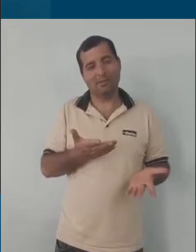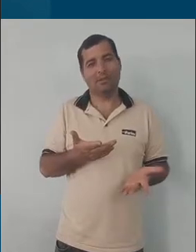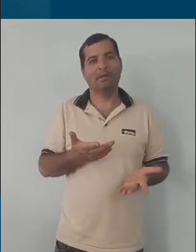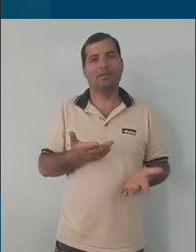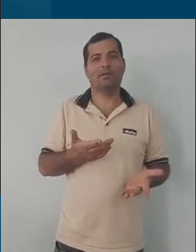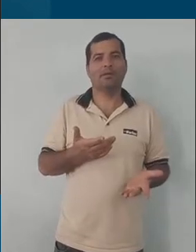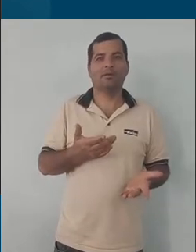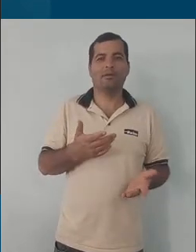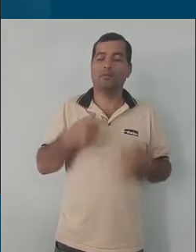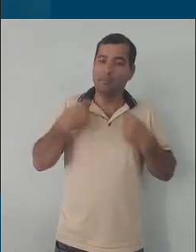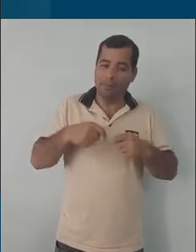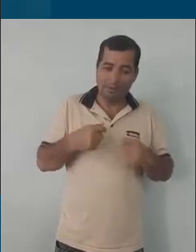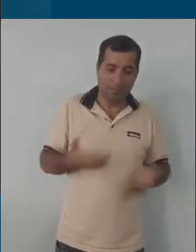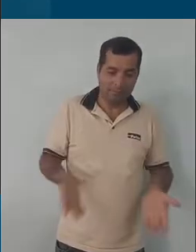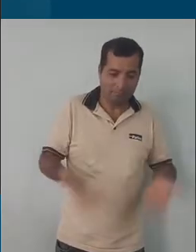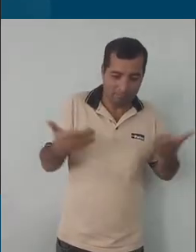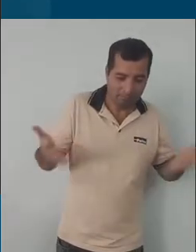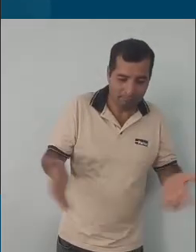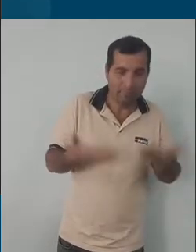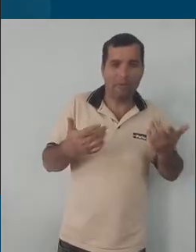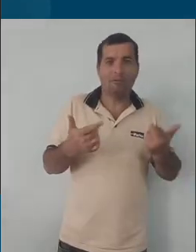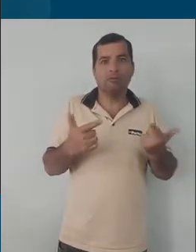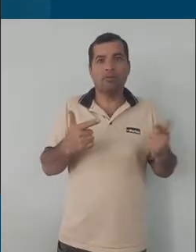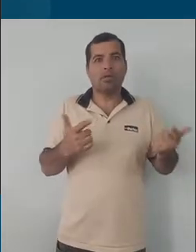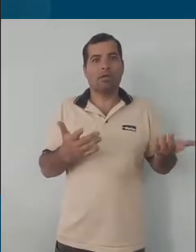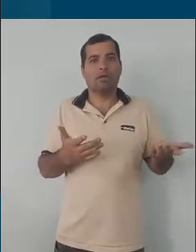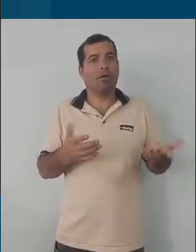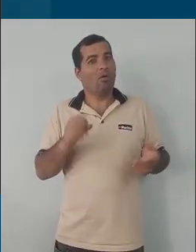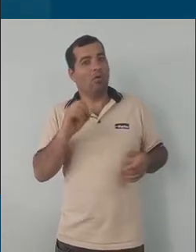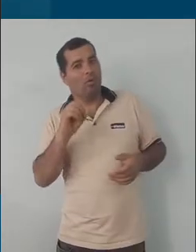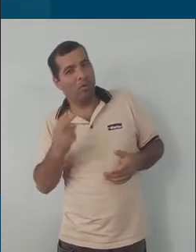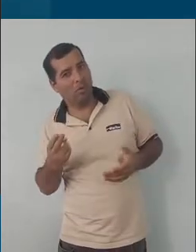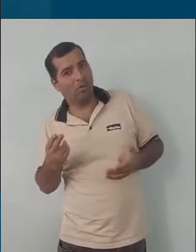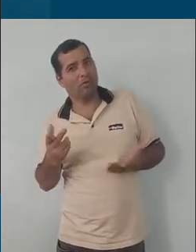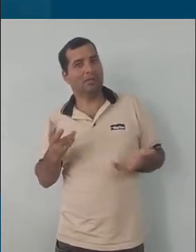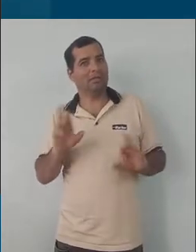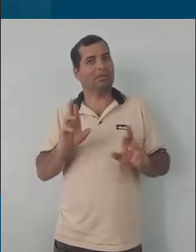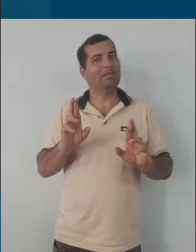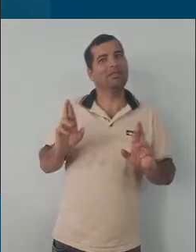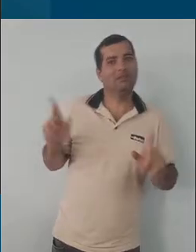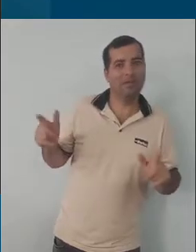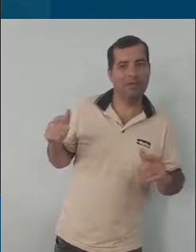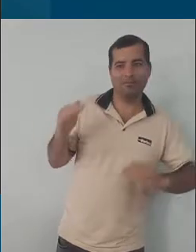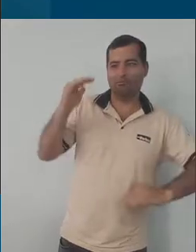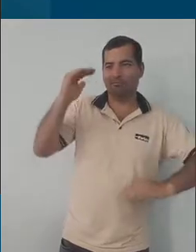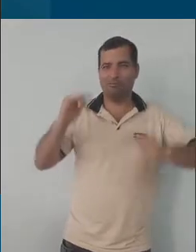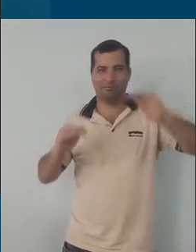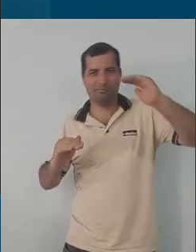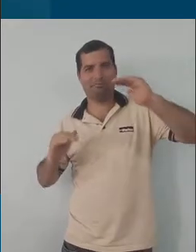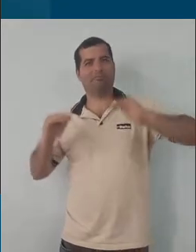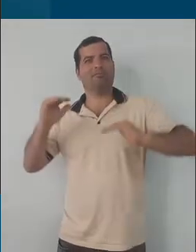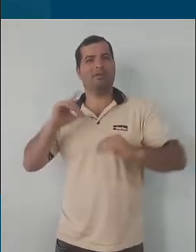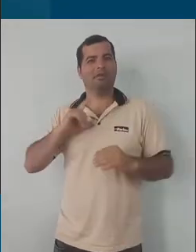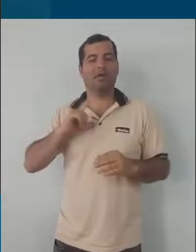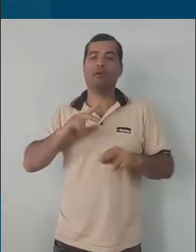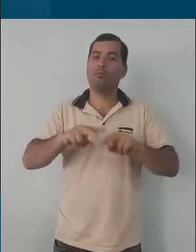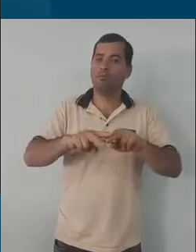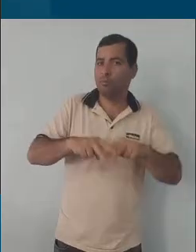sido estimuladas, não foram, ou foram de uma maneira muito desigual, né, por conta de todo